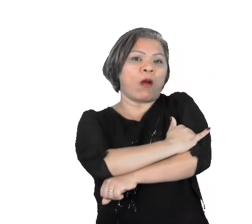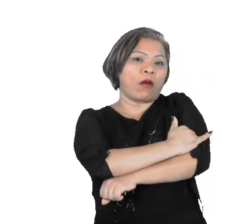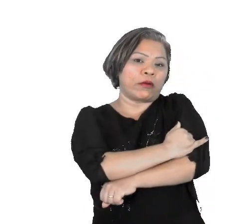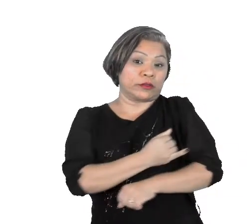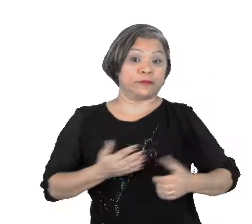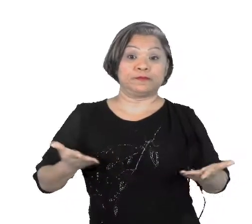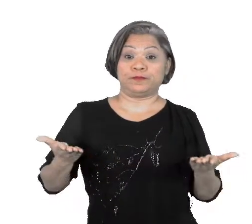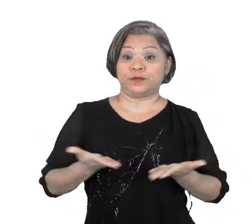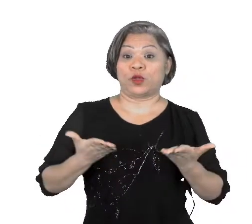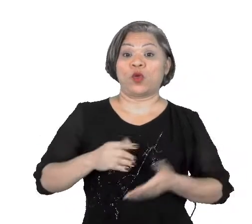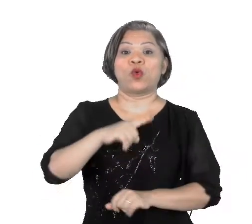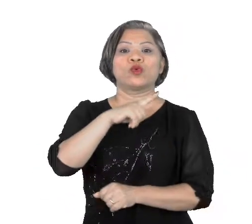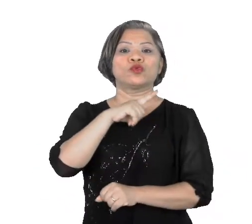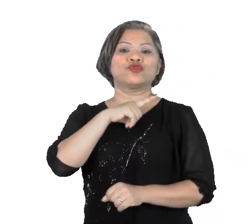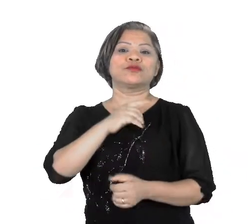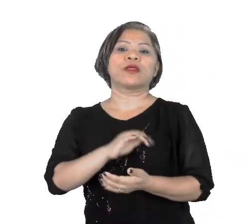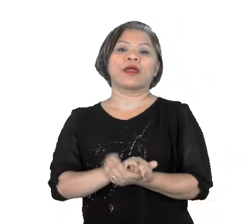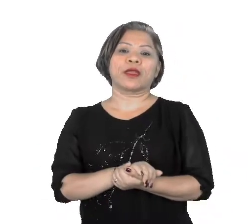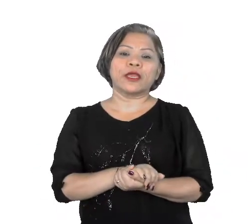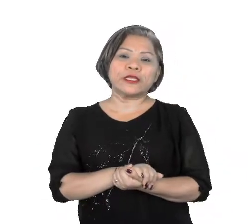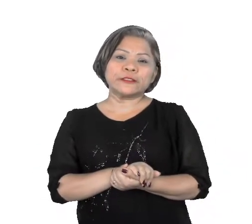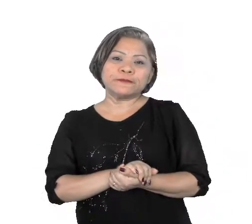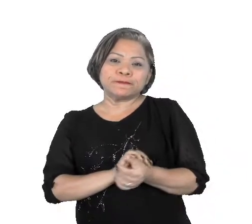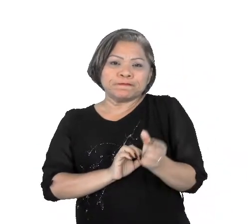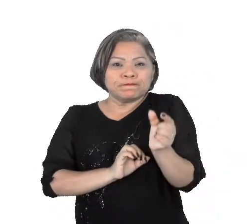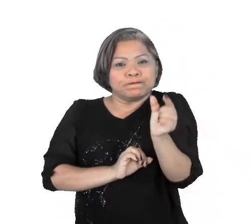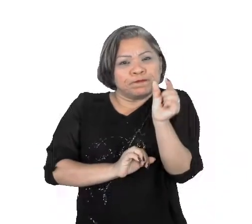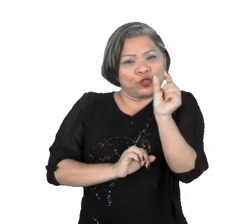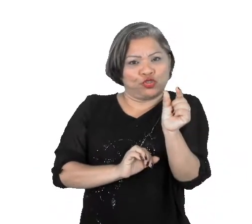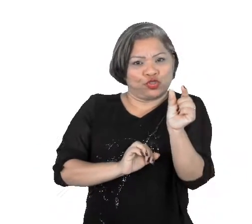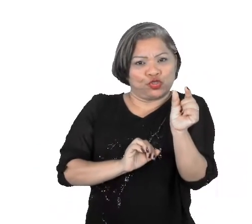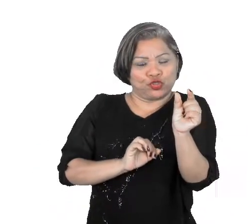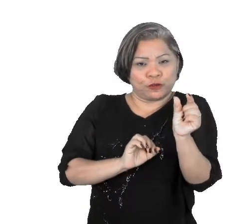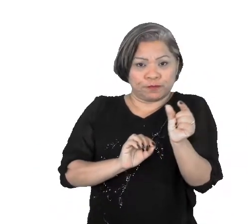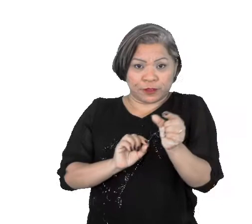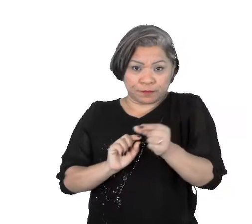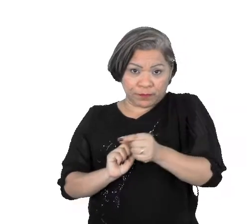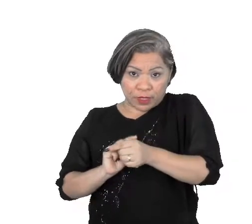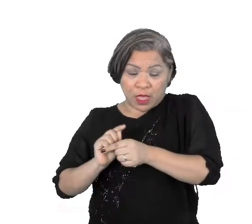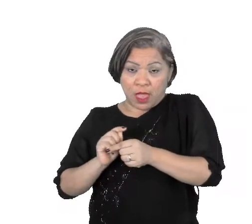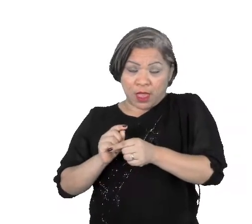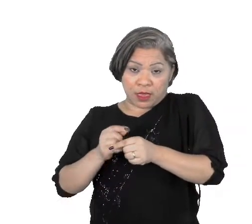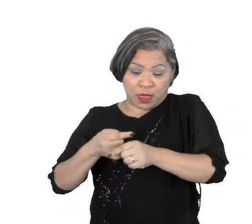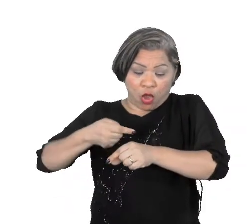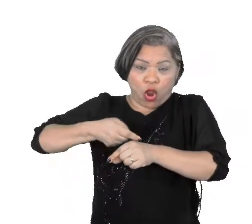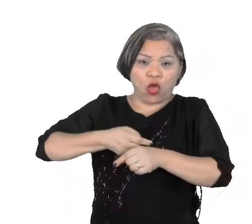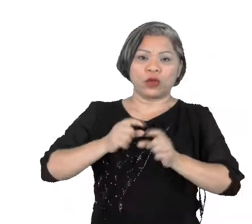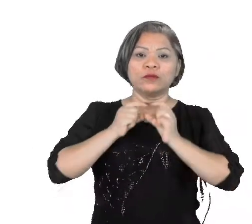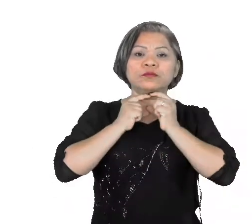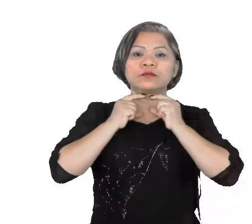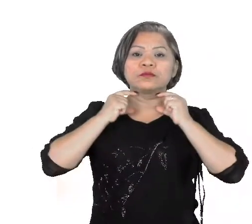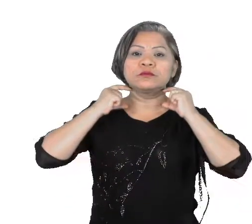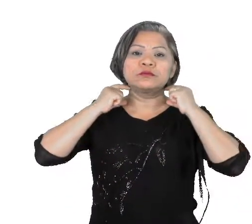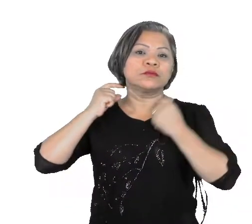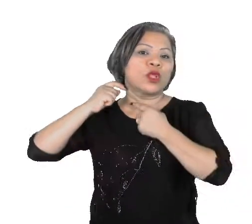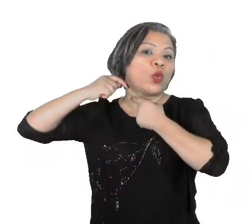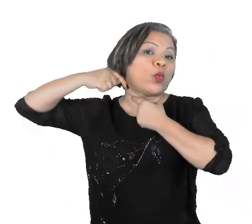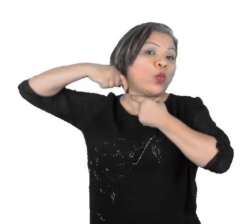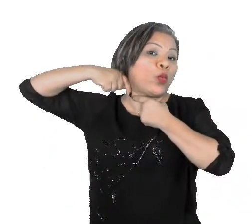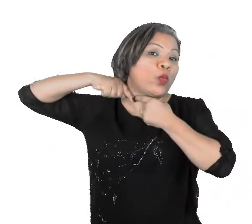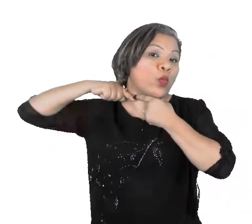Atualmente, existem microchips que estão instalados no animal, na coleira, no brinco e